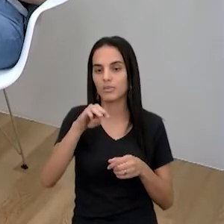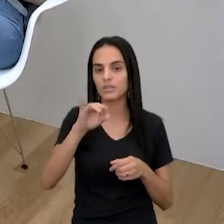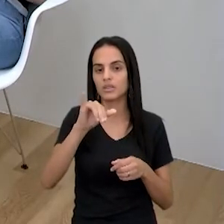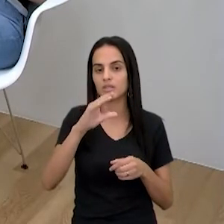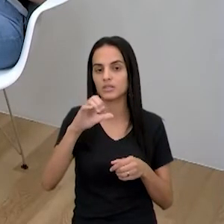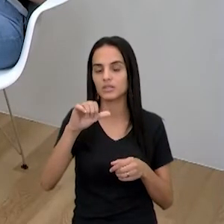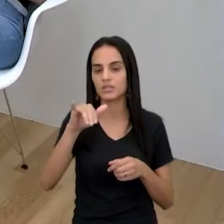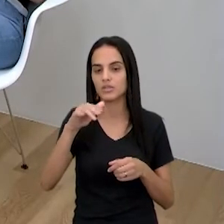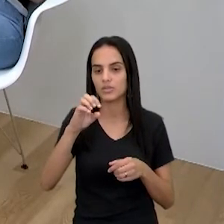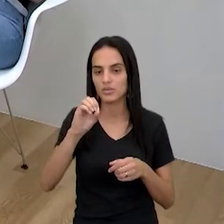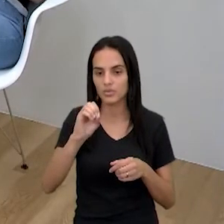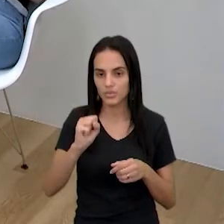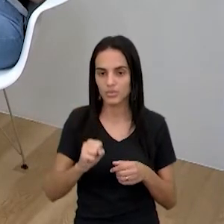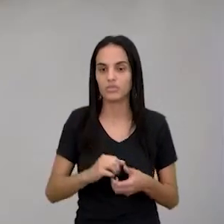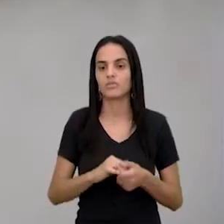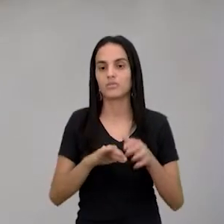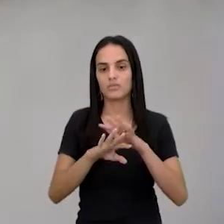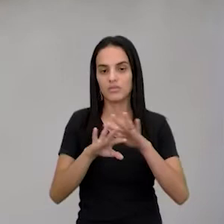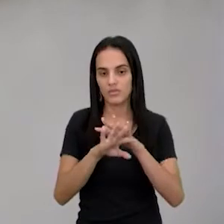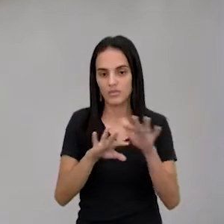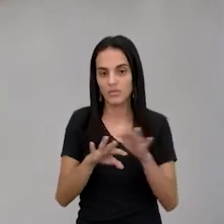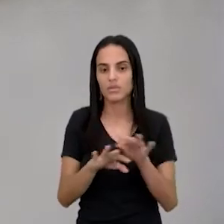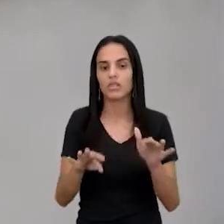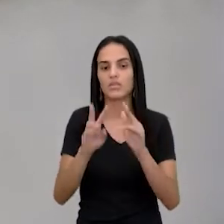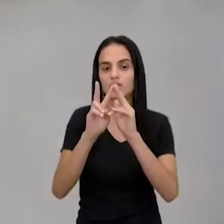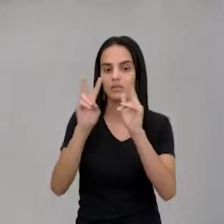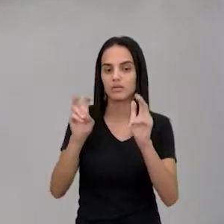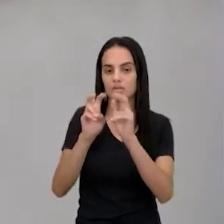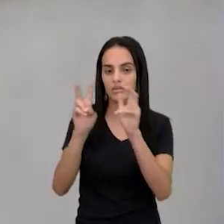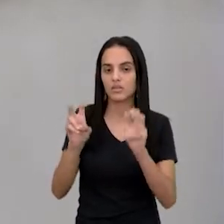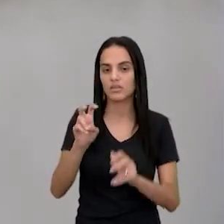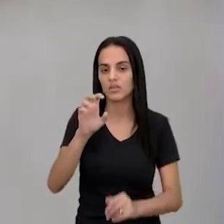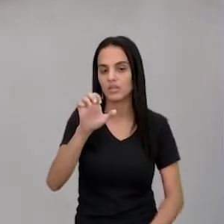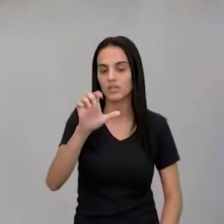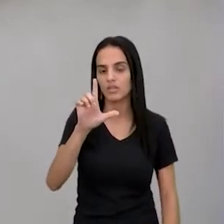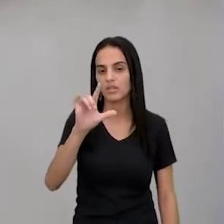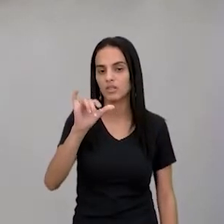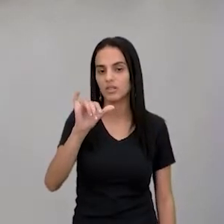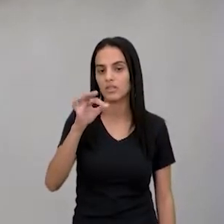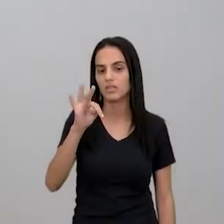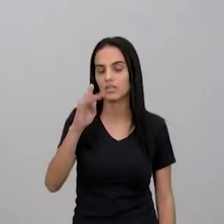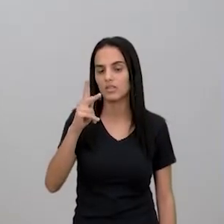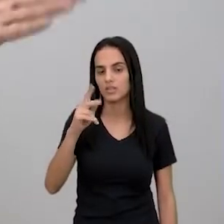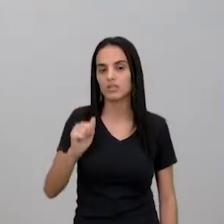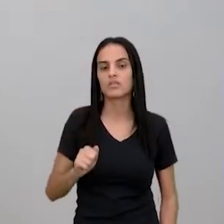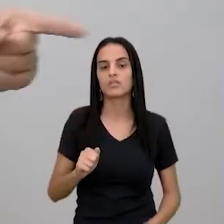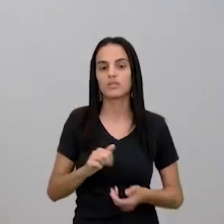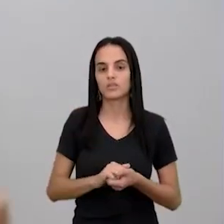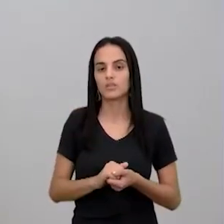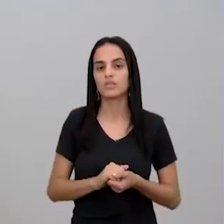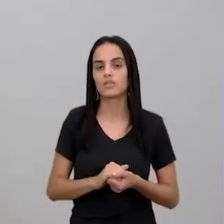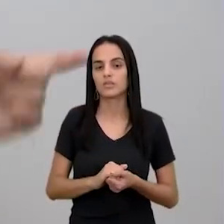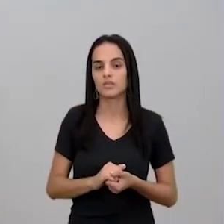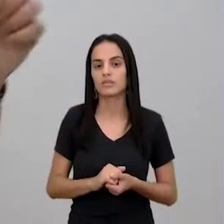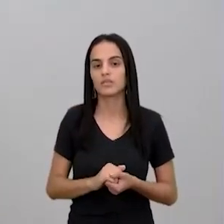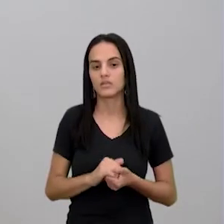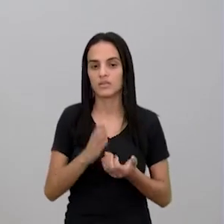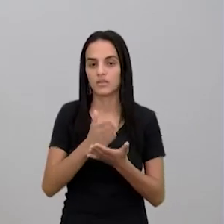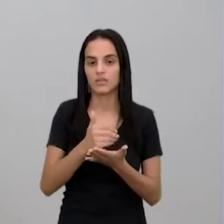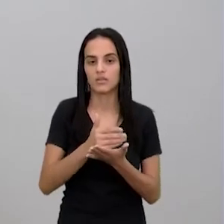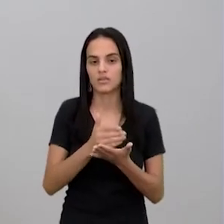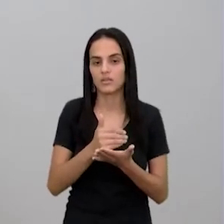especiarias, né? Pimenta, etc. Porque isso não é só uma questão de tempero, como a gente utiliza hoje. Isso eram